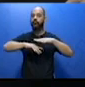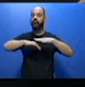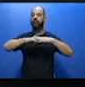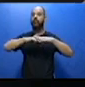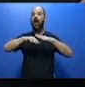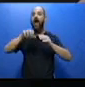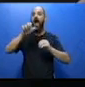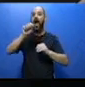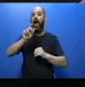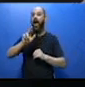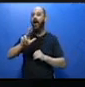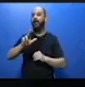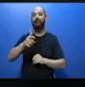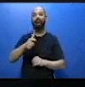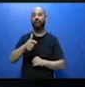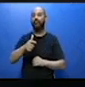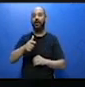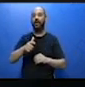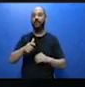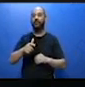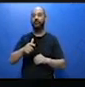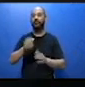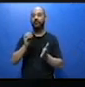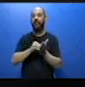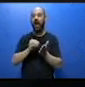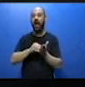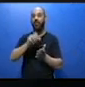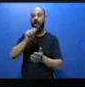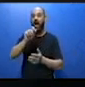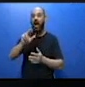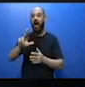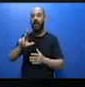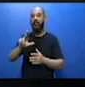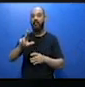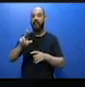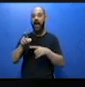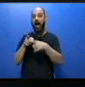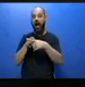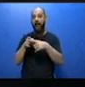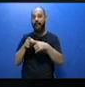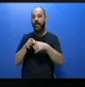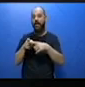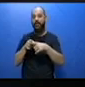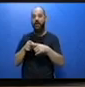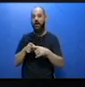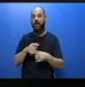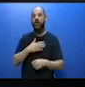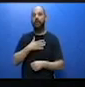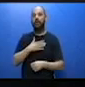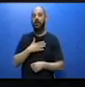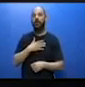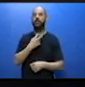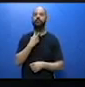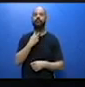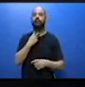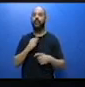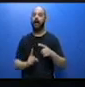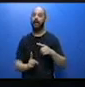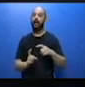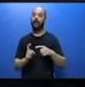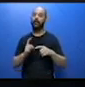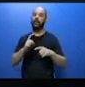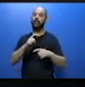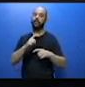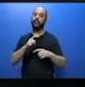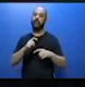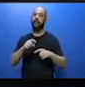galerias. Na ausência de ar, as minhocas não conseguem respirar e sobem à superfície. Muita água